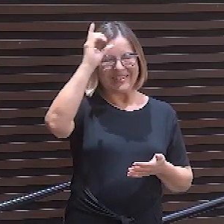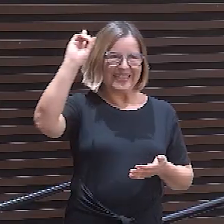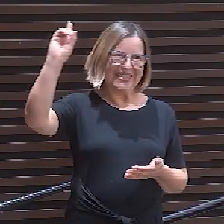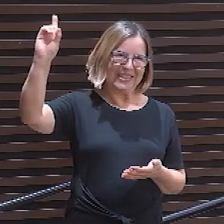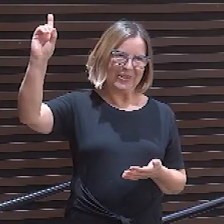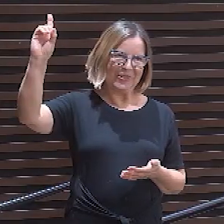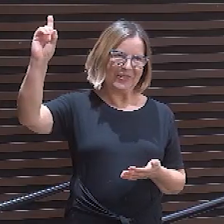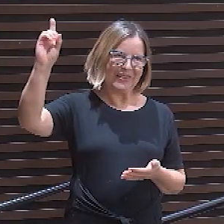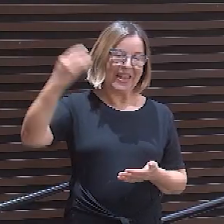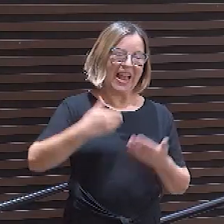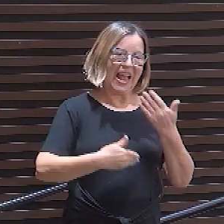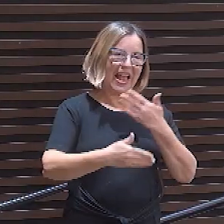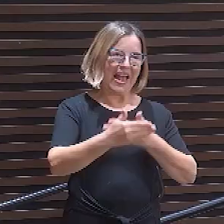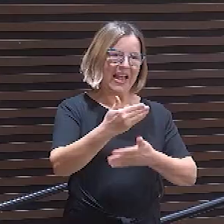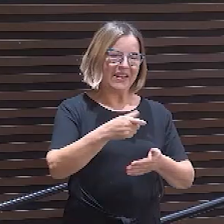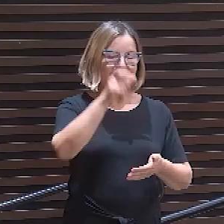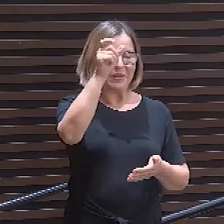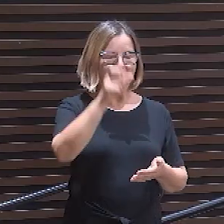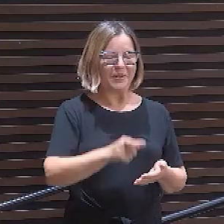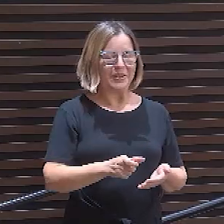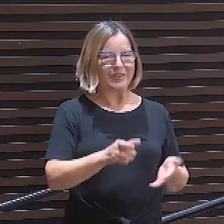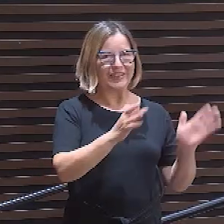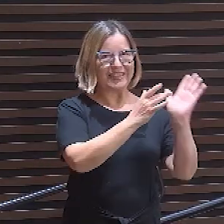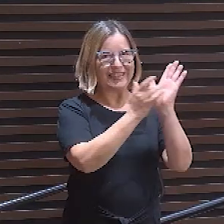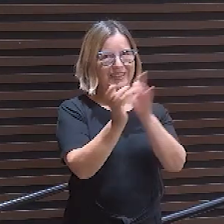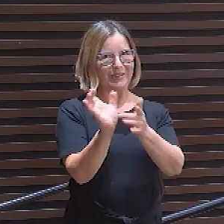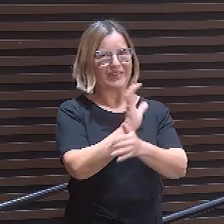mediante a pessoa de Jesus Cristo.